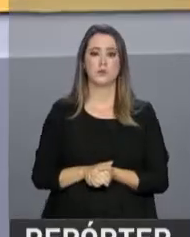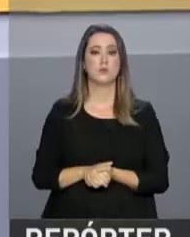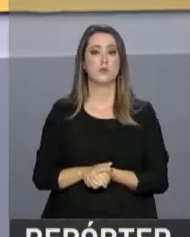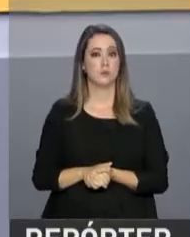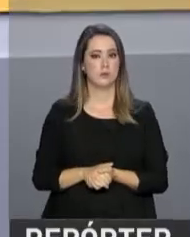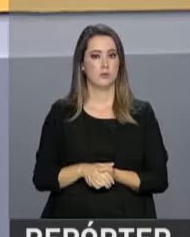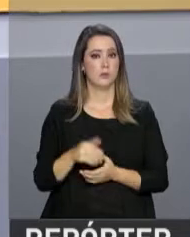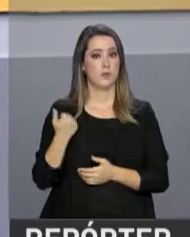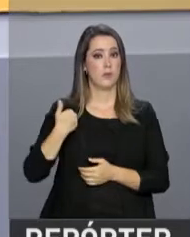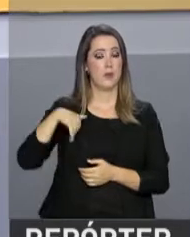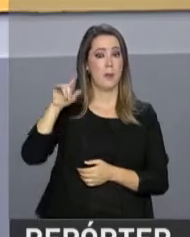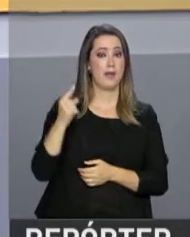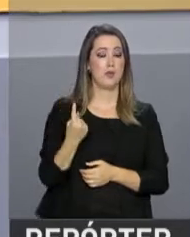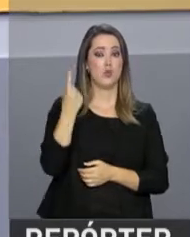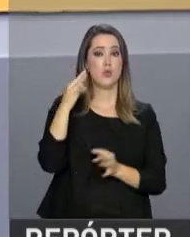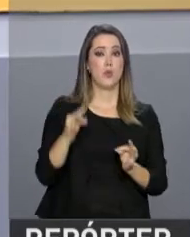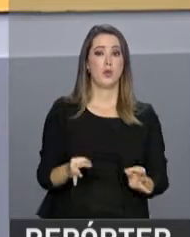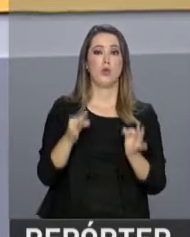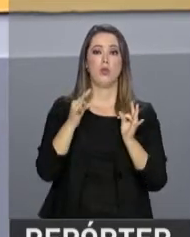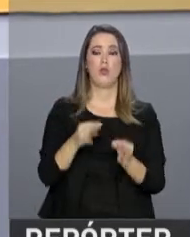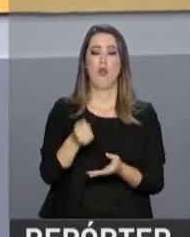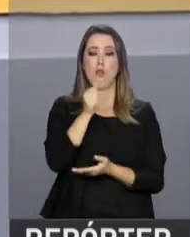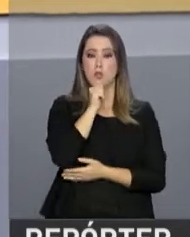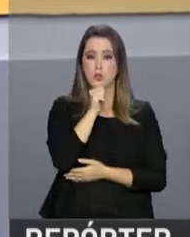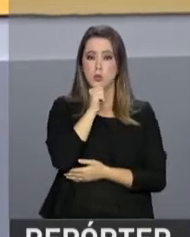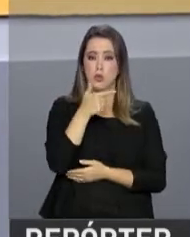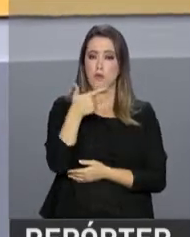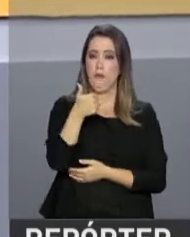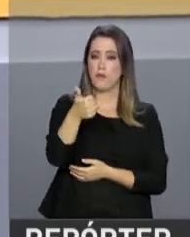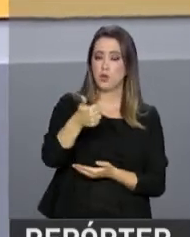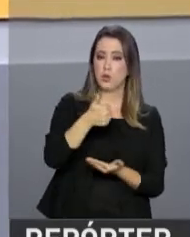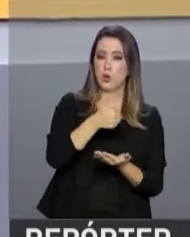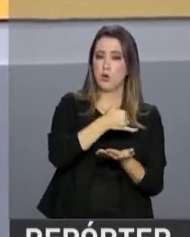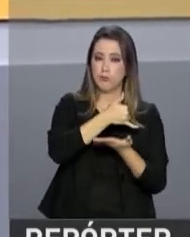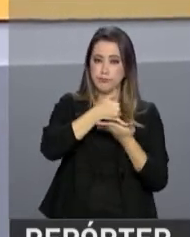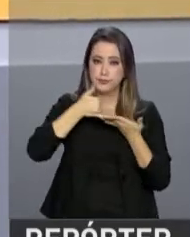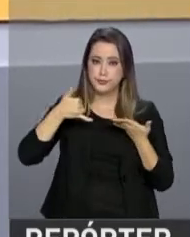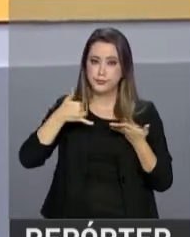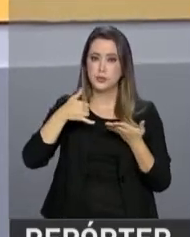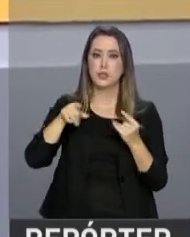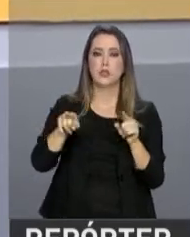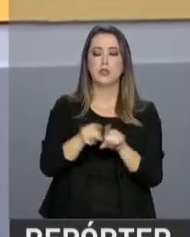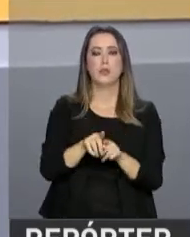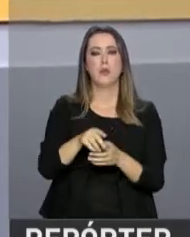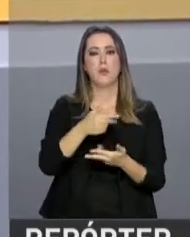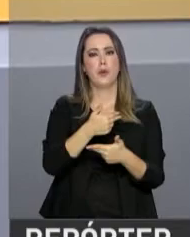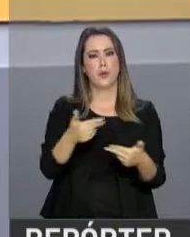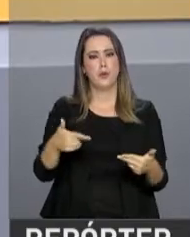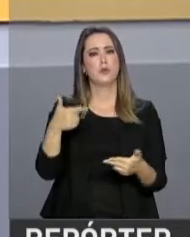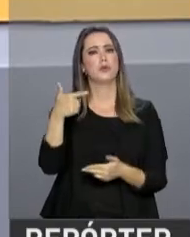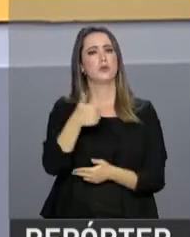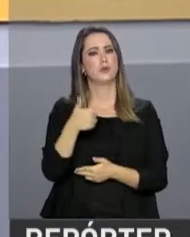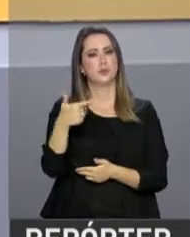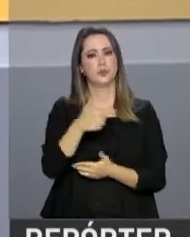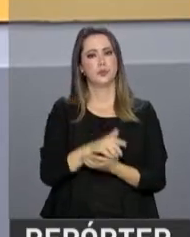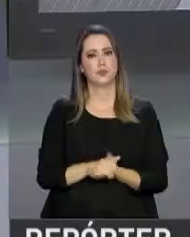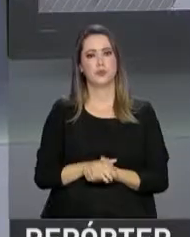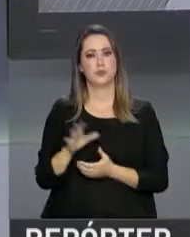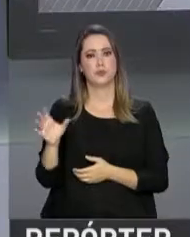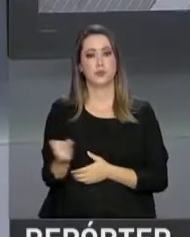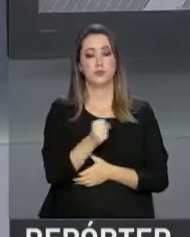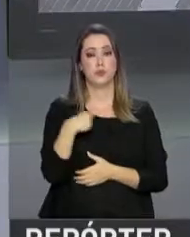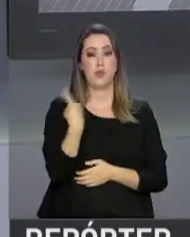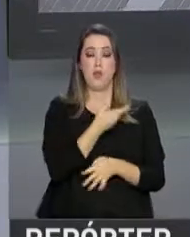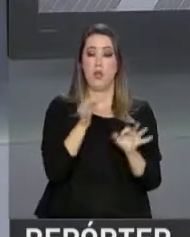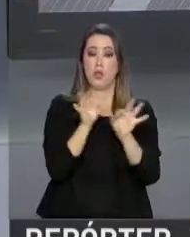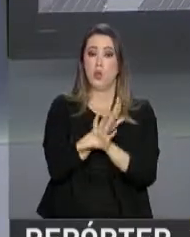álcool mais de uma tonelada de maconha 1 e 21 quilos de cocaína além de armas e munições foram apreendidas nós